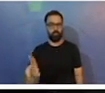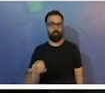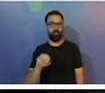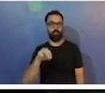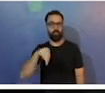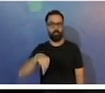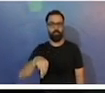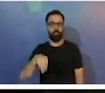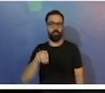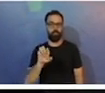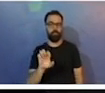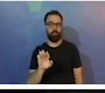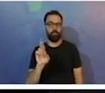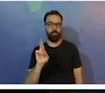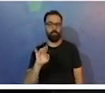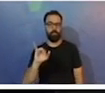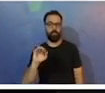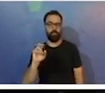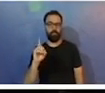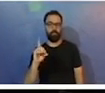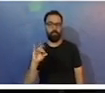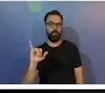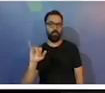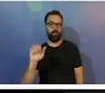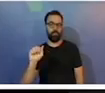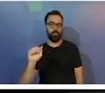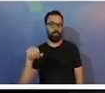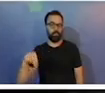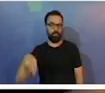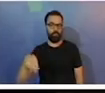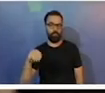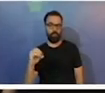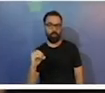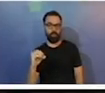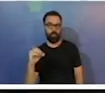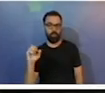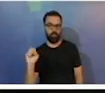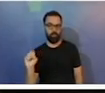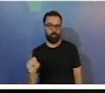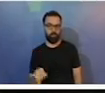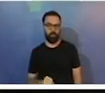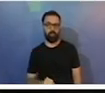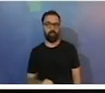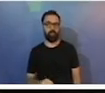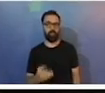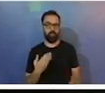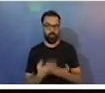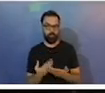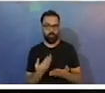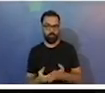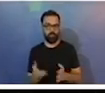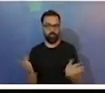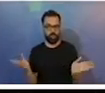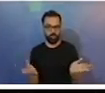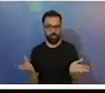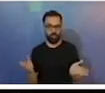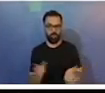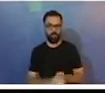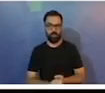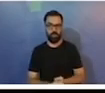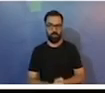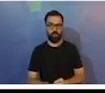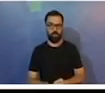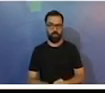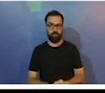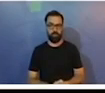chamadas meridianos. Todas essas linhas verticais e que são o que nós vamos estudar hoje. A nossa amiguinha